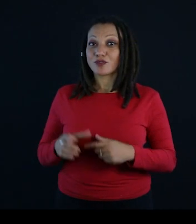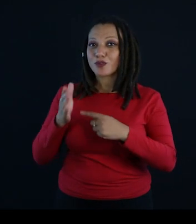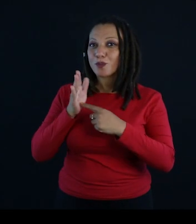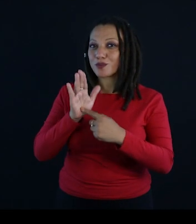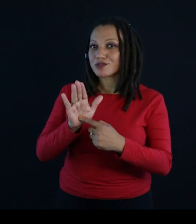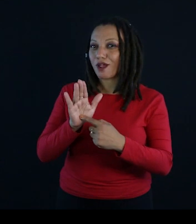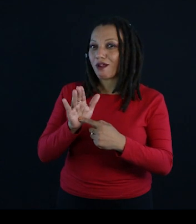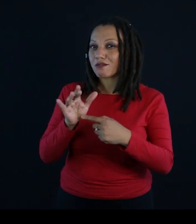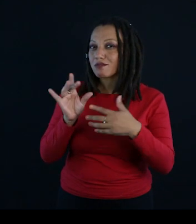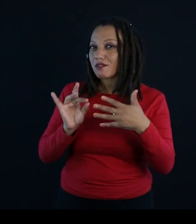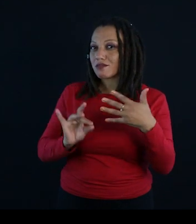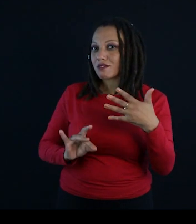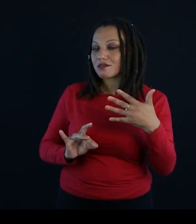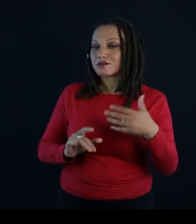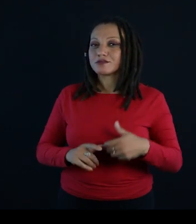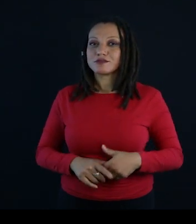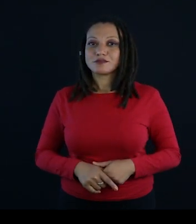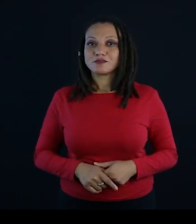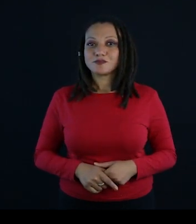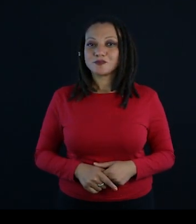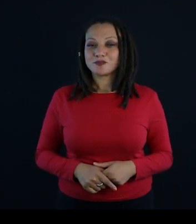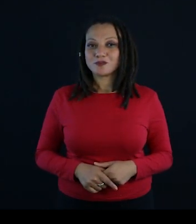Vou mostrar pra vocês no detalhe.